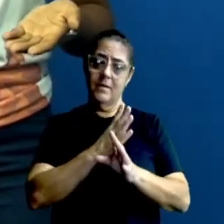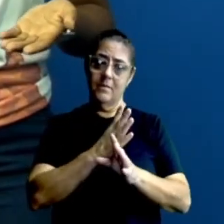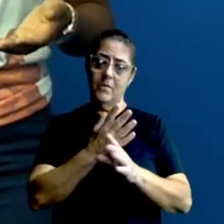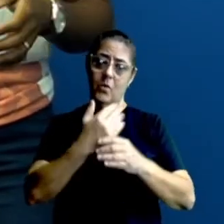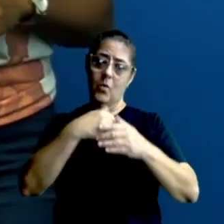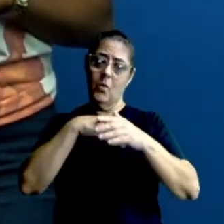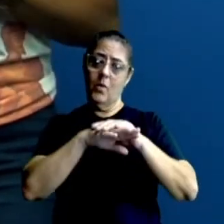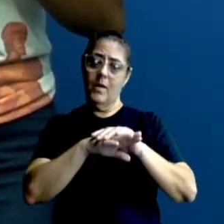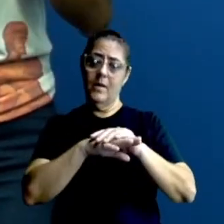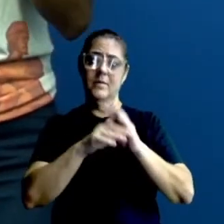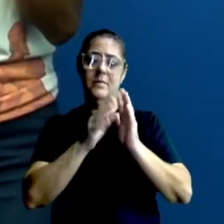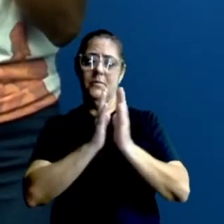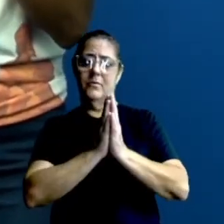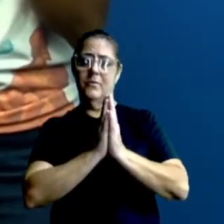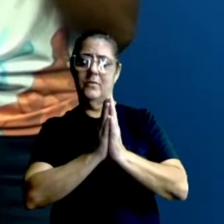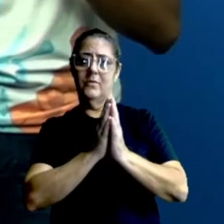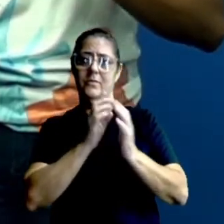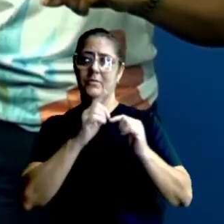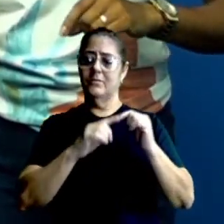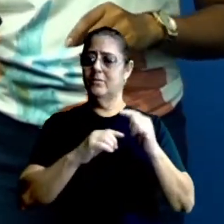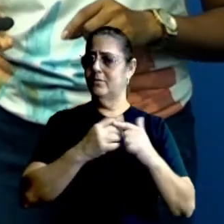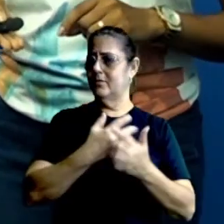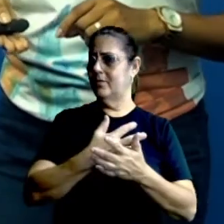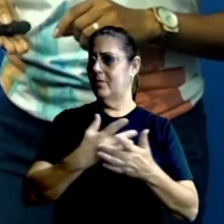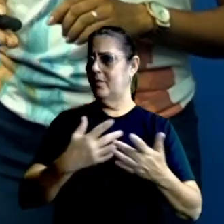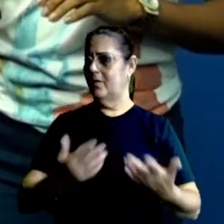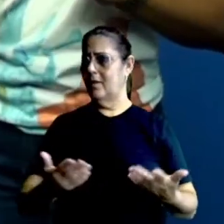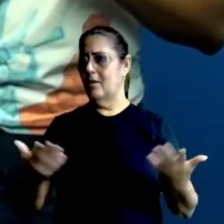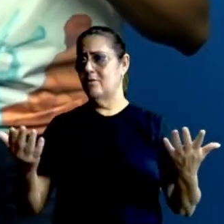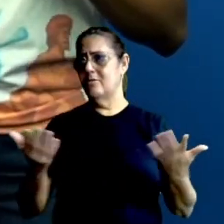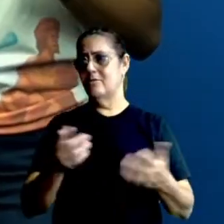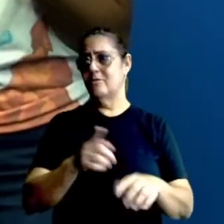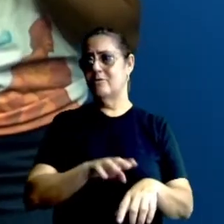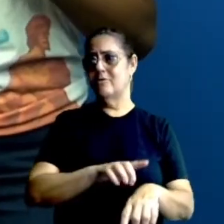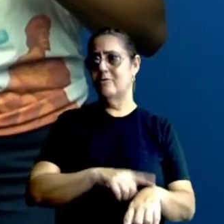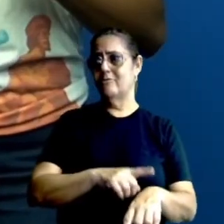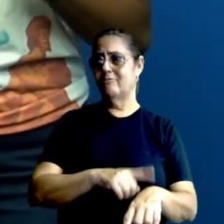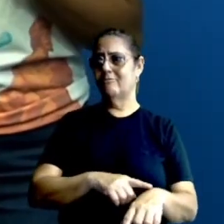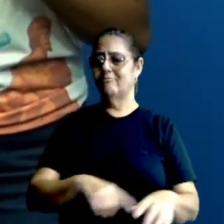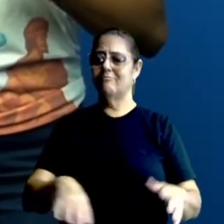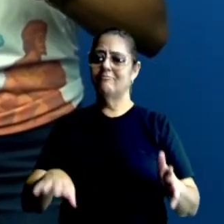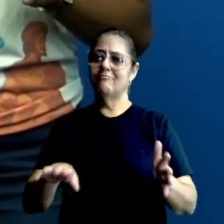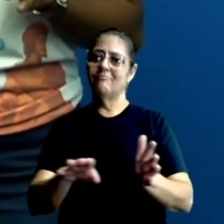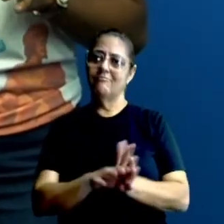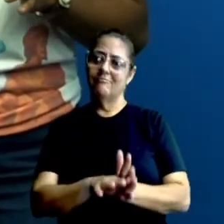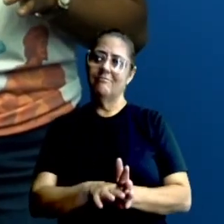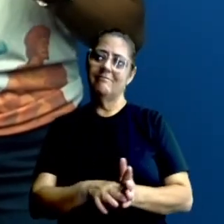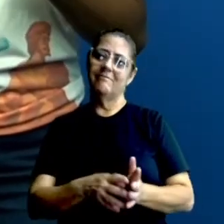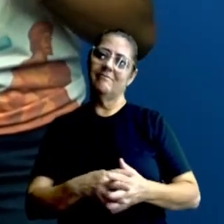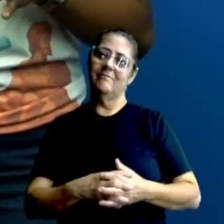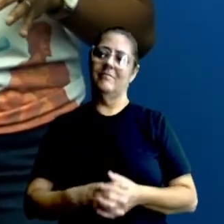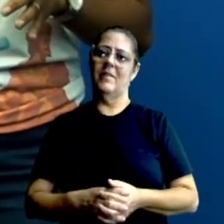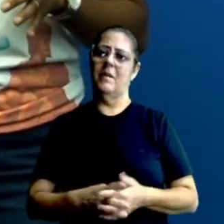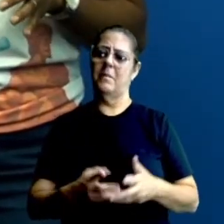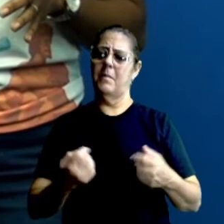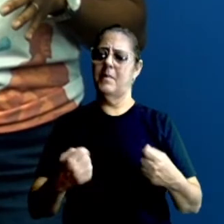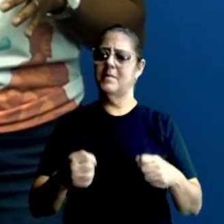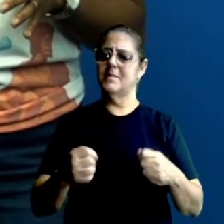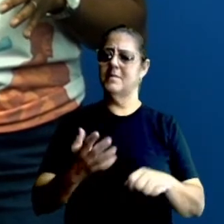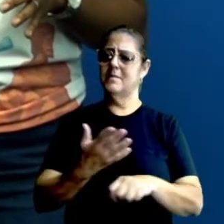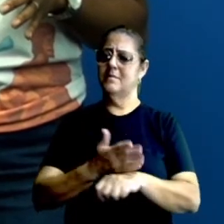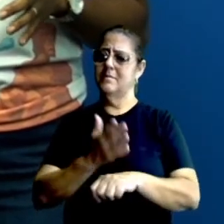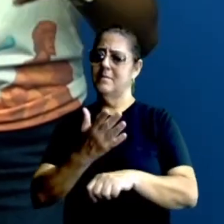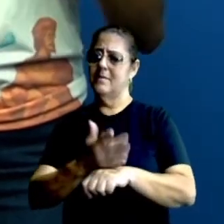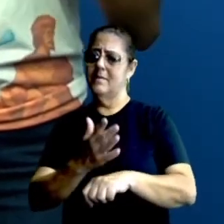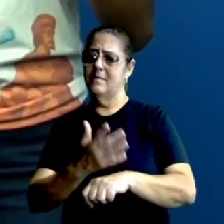coisas por favor agora magras a gente viu tudo isso mas a gente precisa